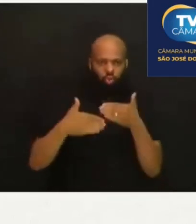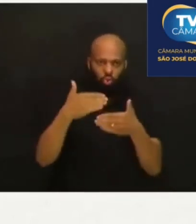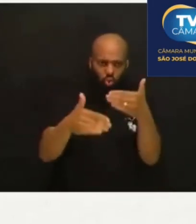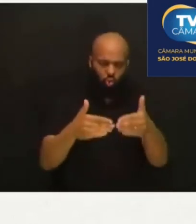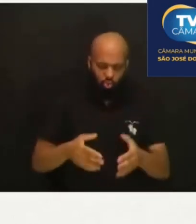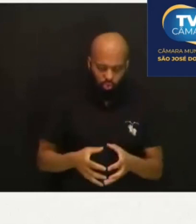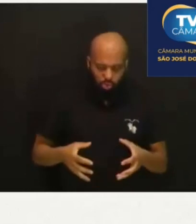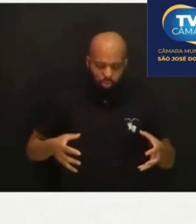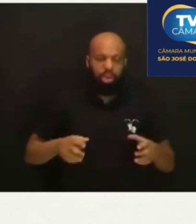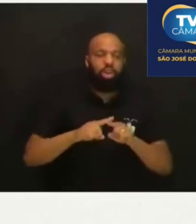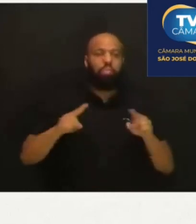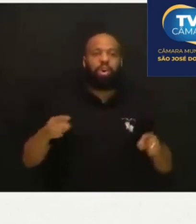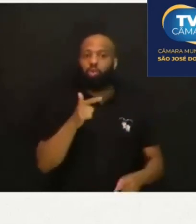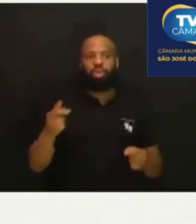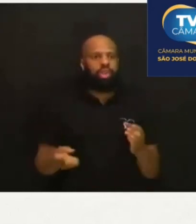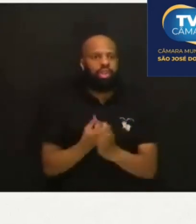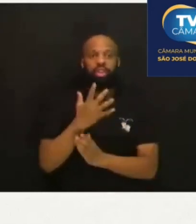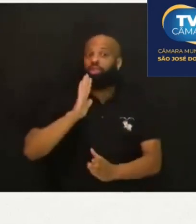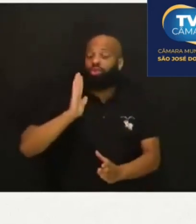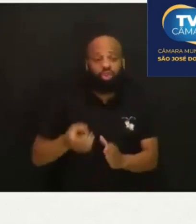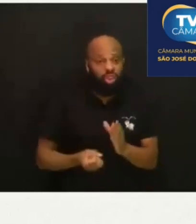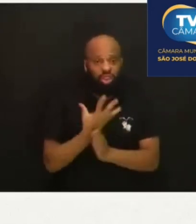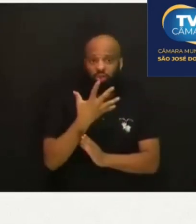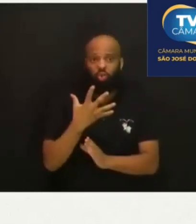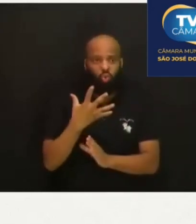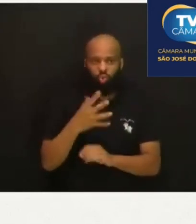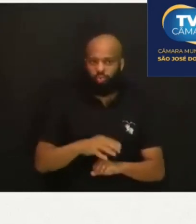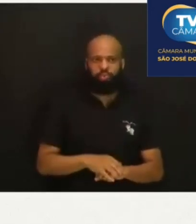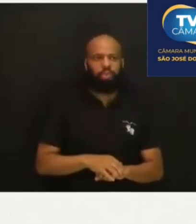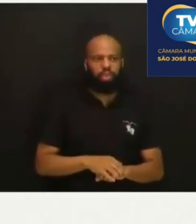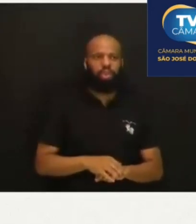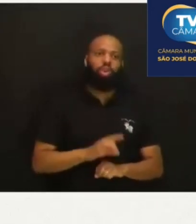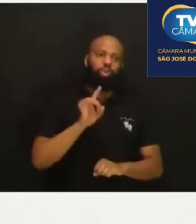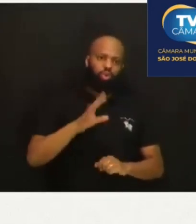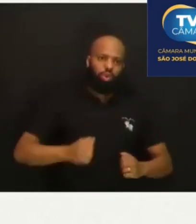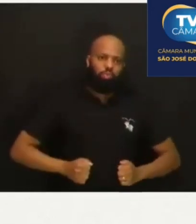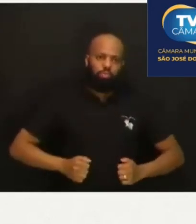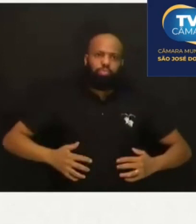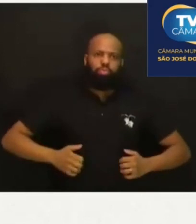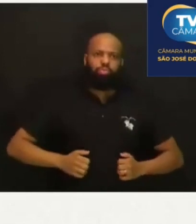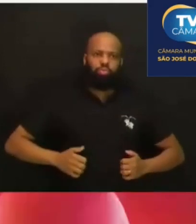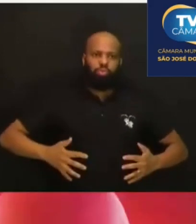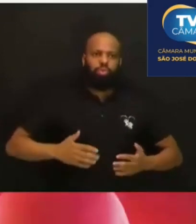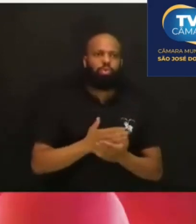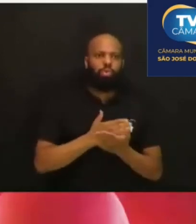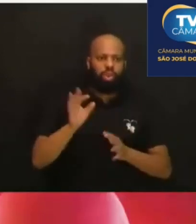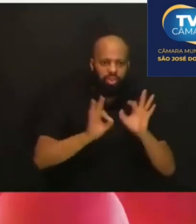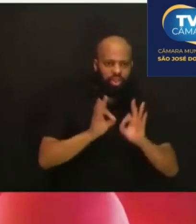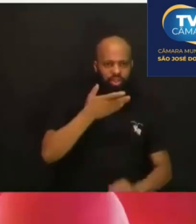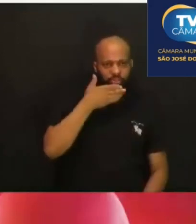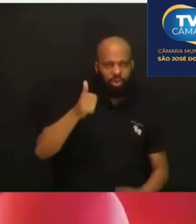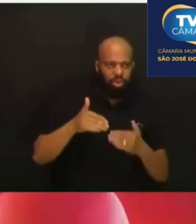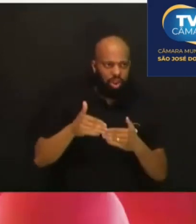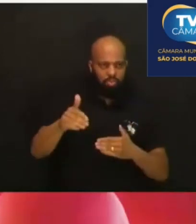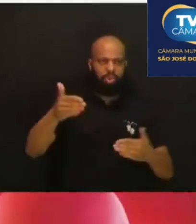há formação de nada muito novo, exceto os pulmões, que vão começar a se organizar melhor a partir de agora.